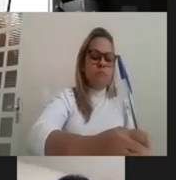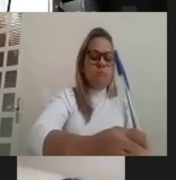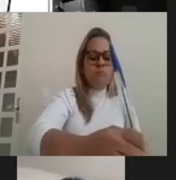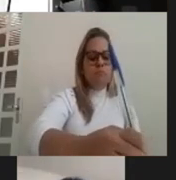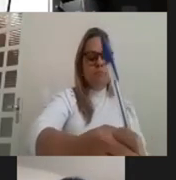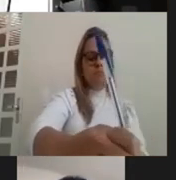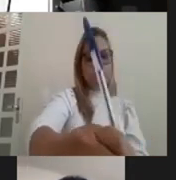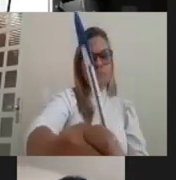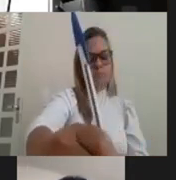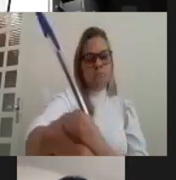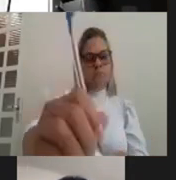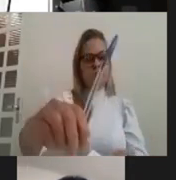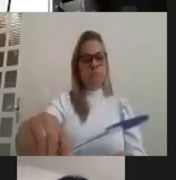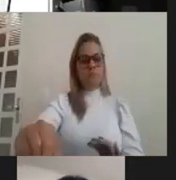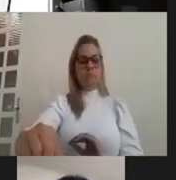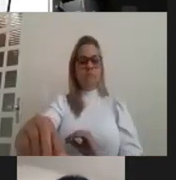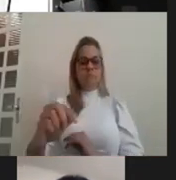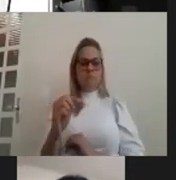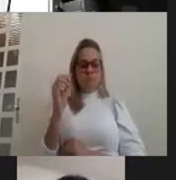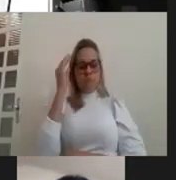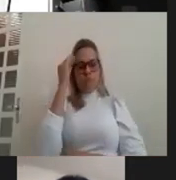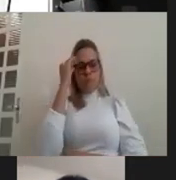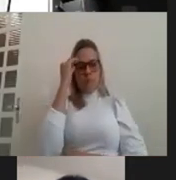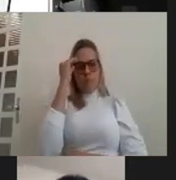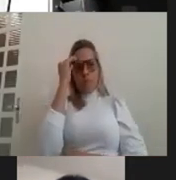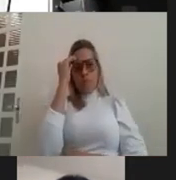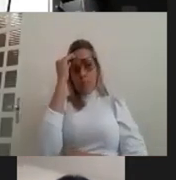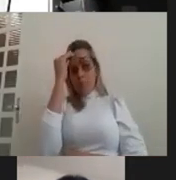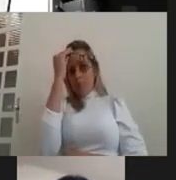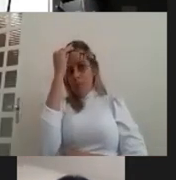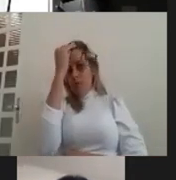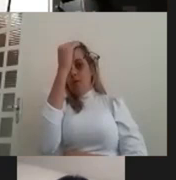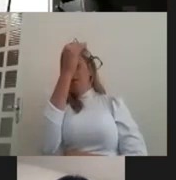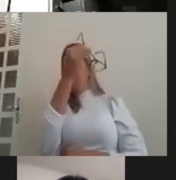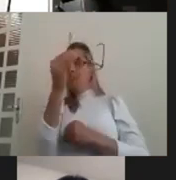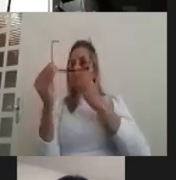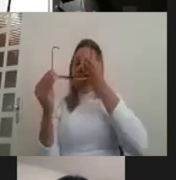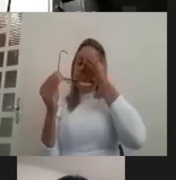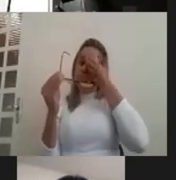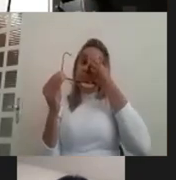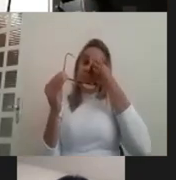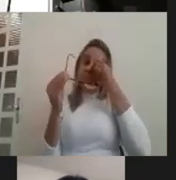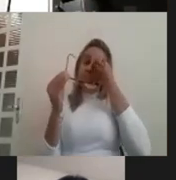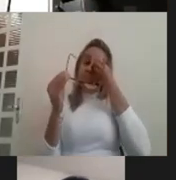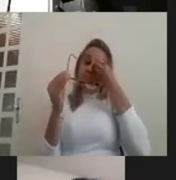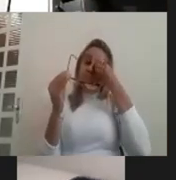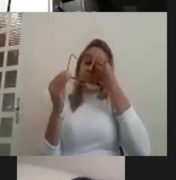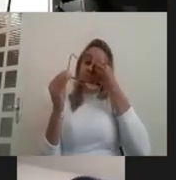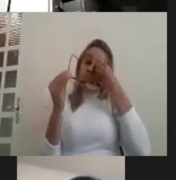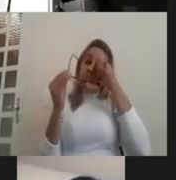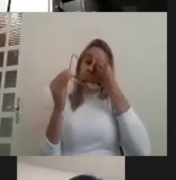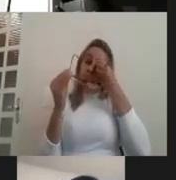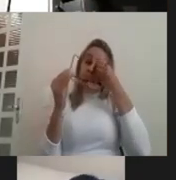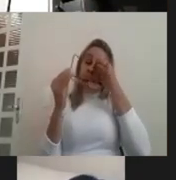Uhum. No 220, ele é assim. Ele é um... muito acelerado. Ah, isso. Daí eu trabalhar